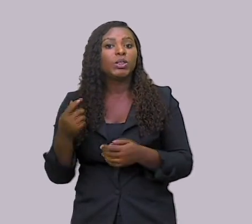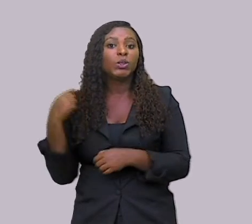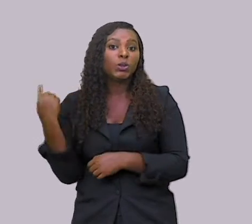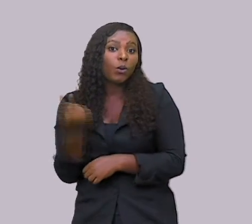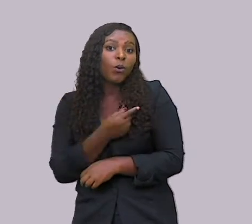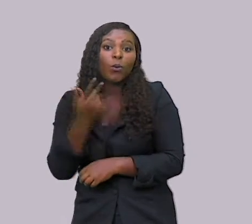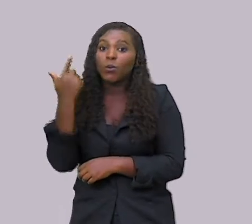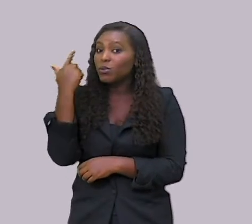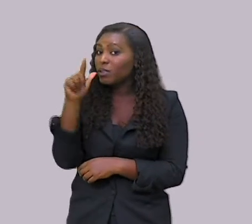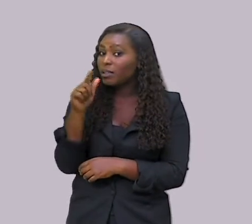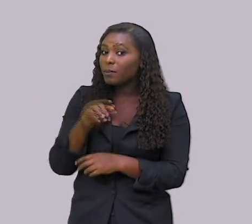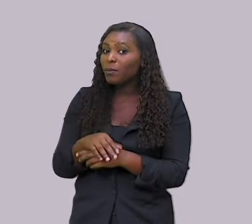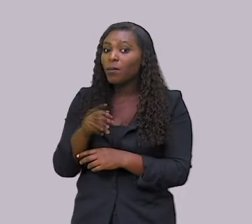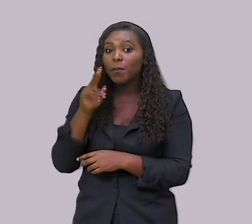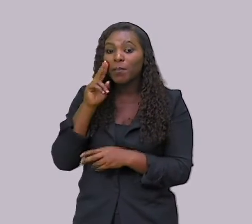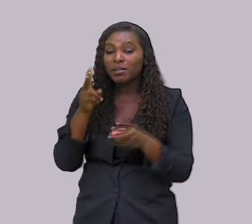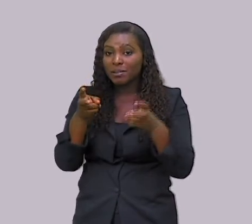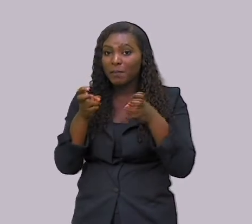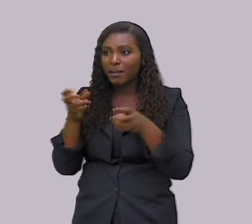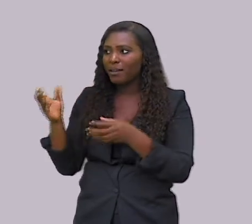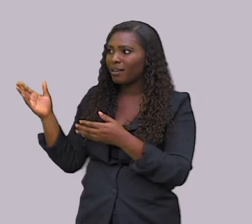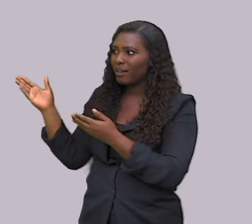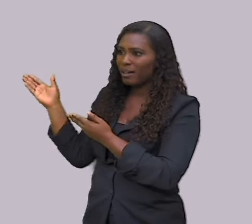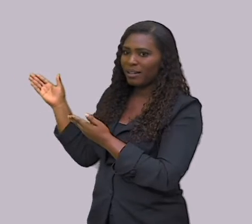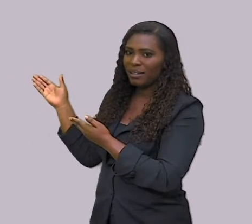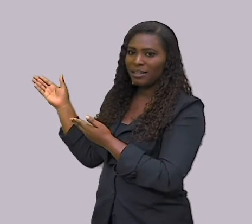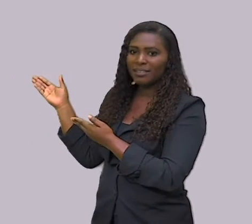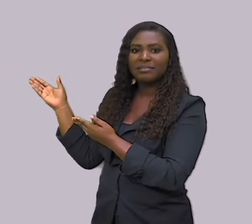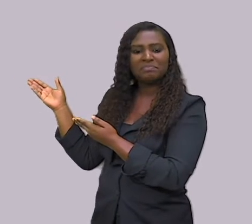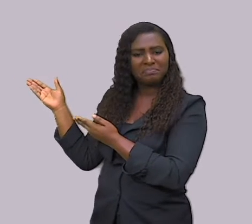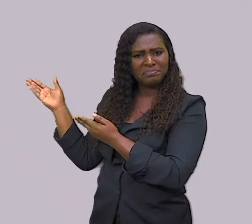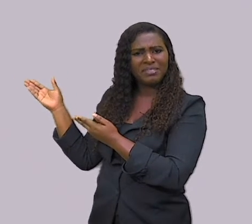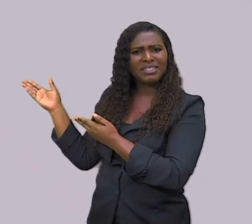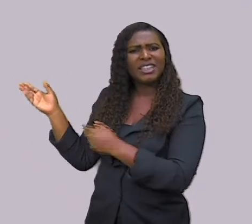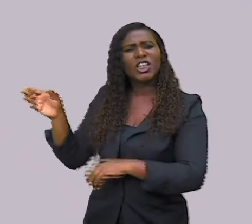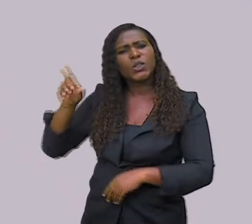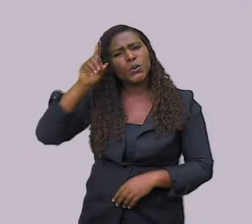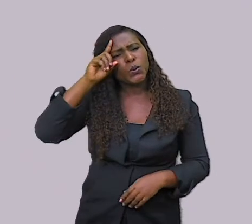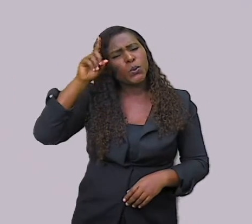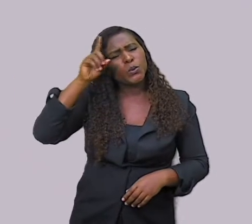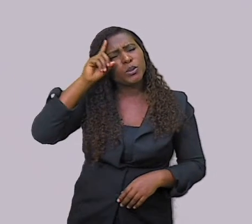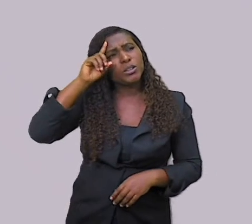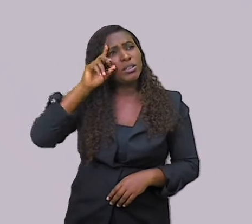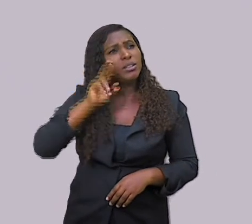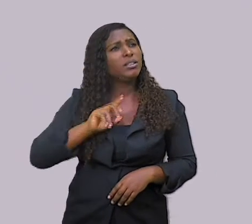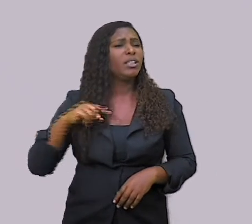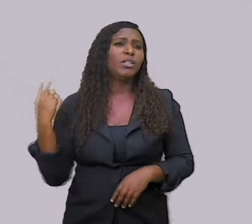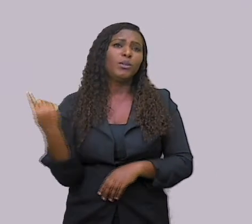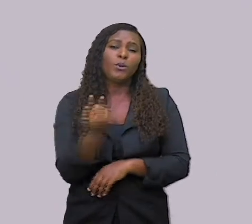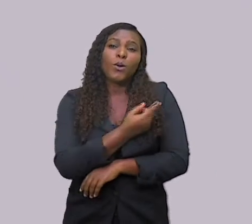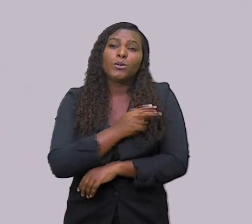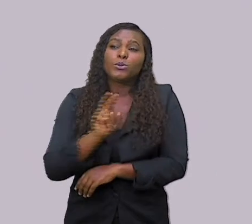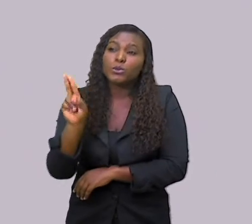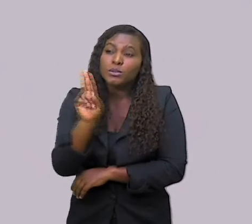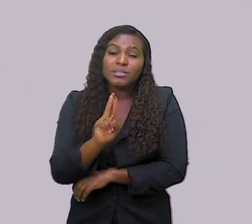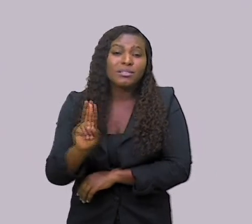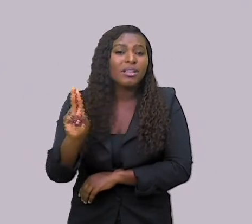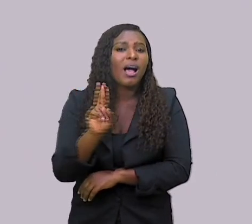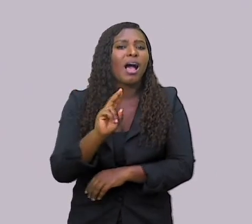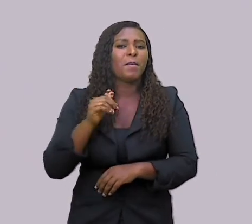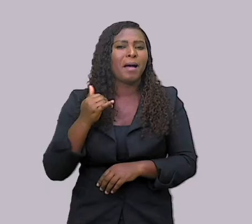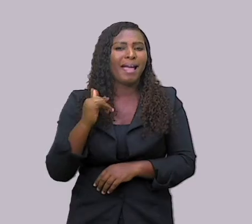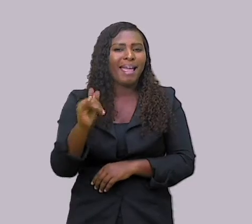ver todos esses tipos de energia na nossa rotina, trazendo auxílio para que a